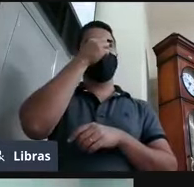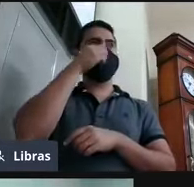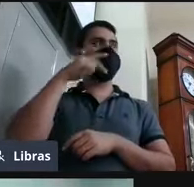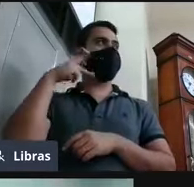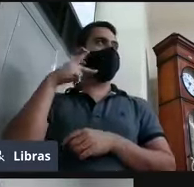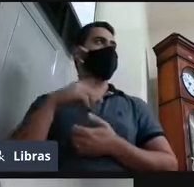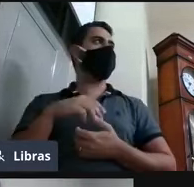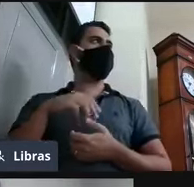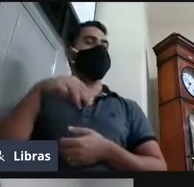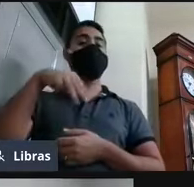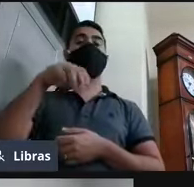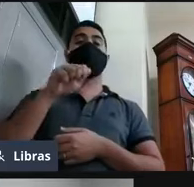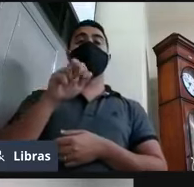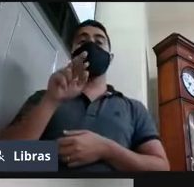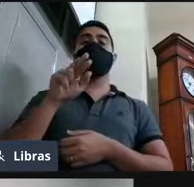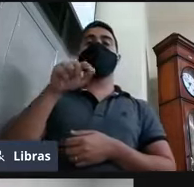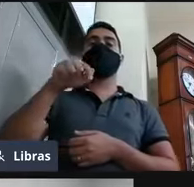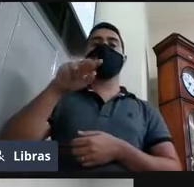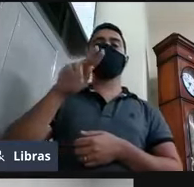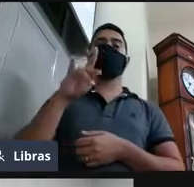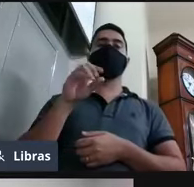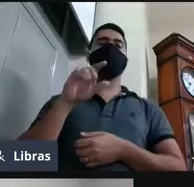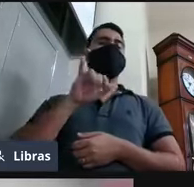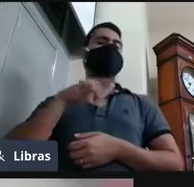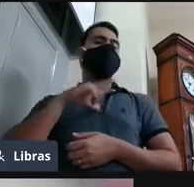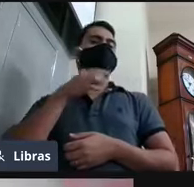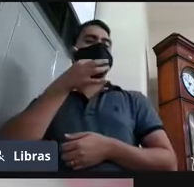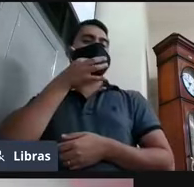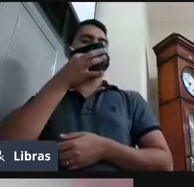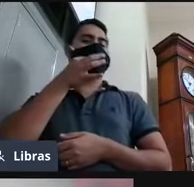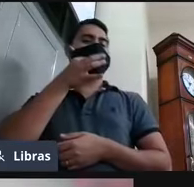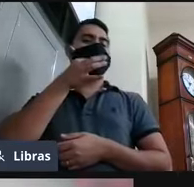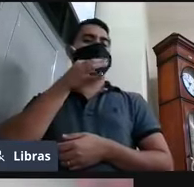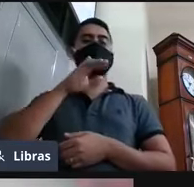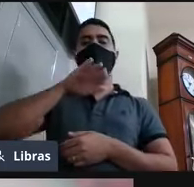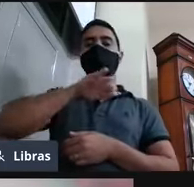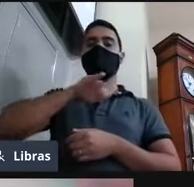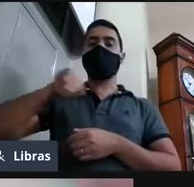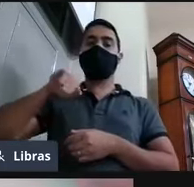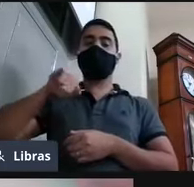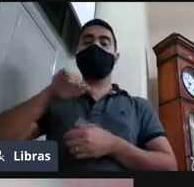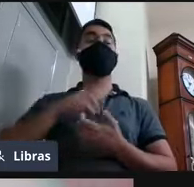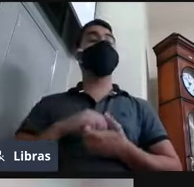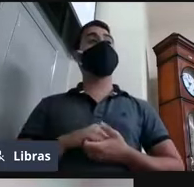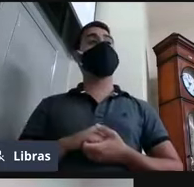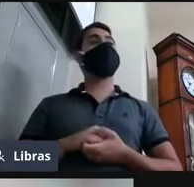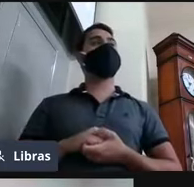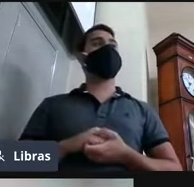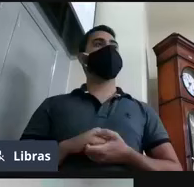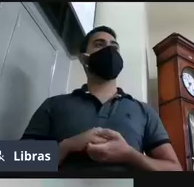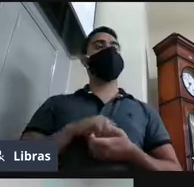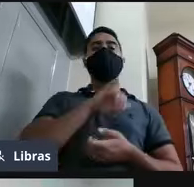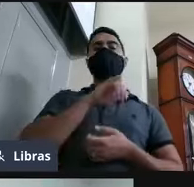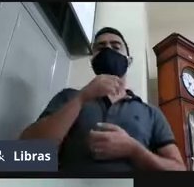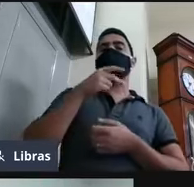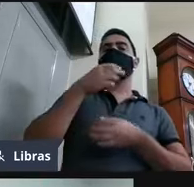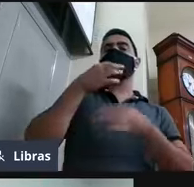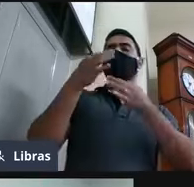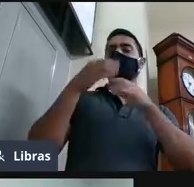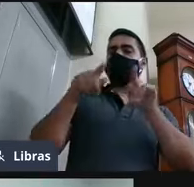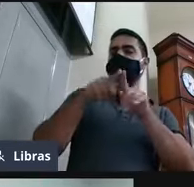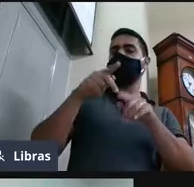nobre vereador Marquinhos da Saúde, emitiu um parecer separadamente. Os pareceres do vereador presidente